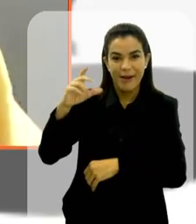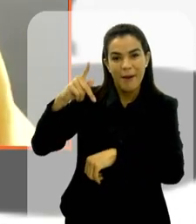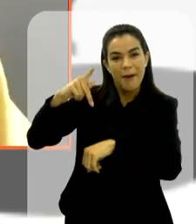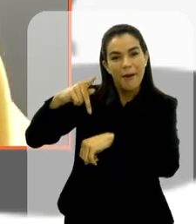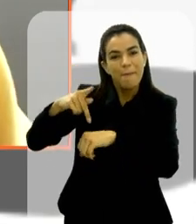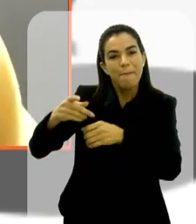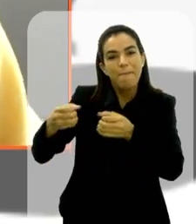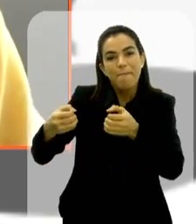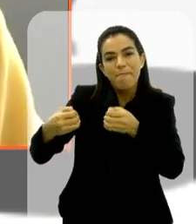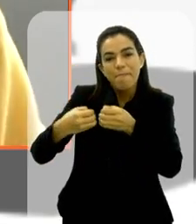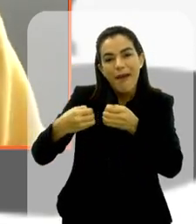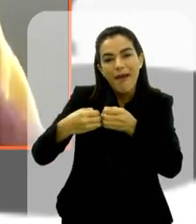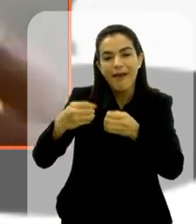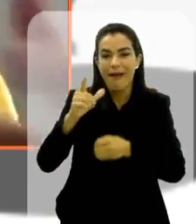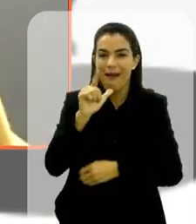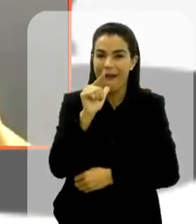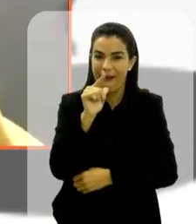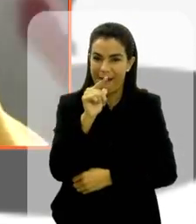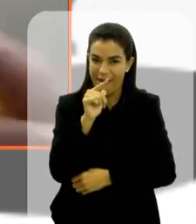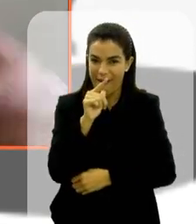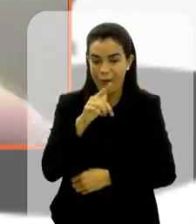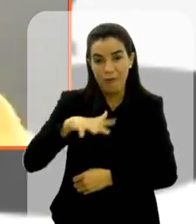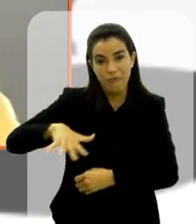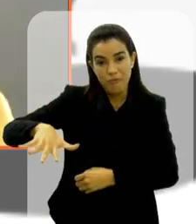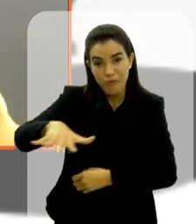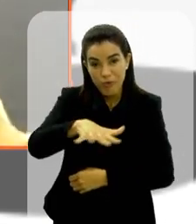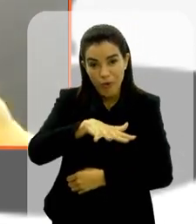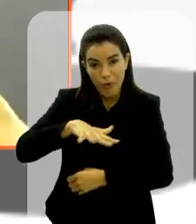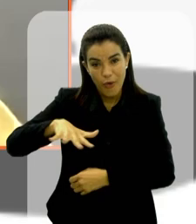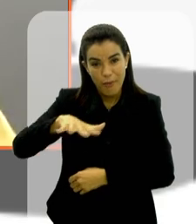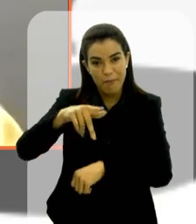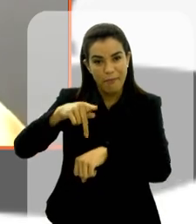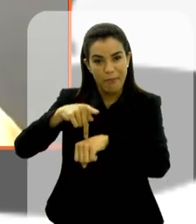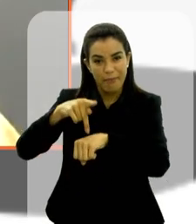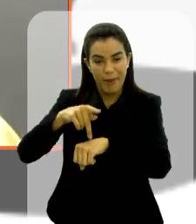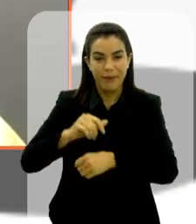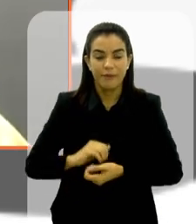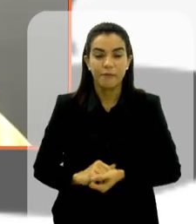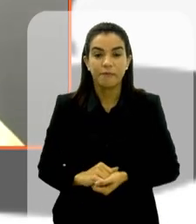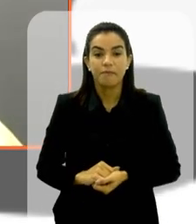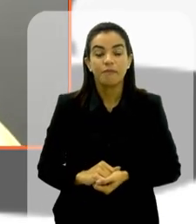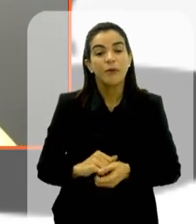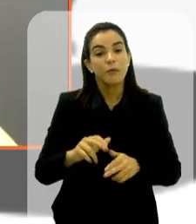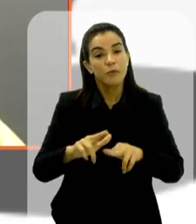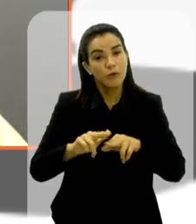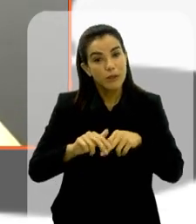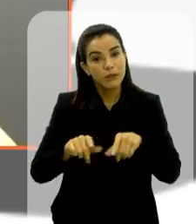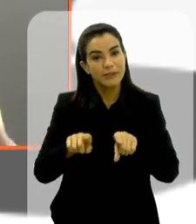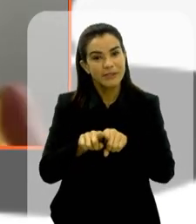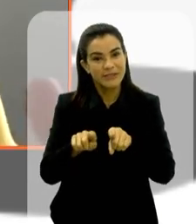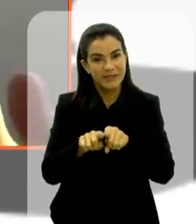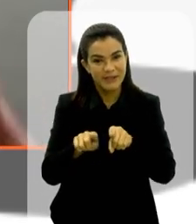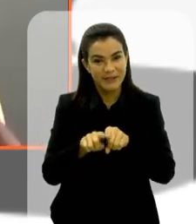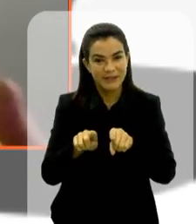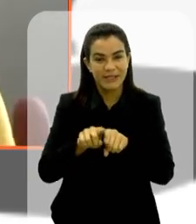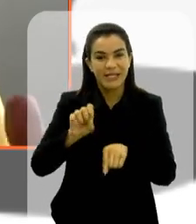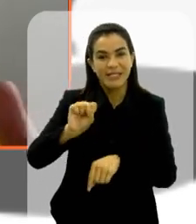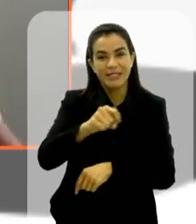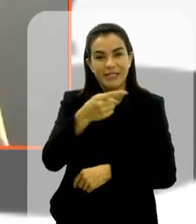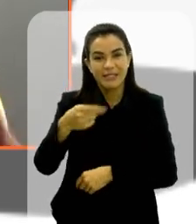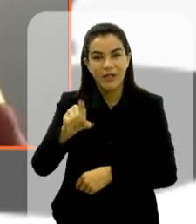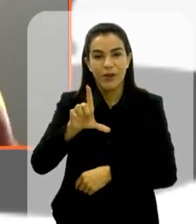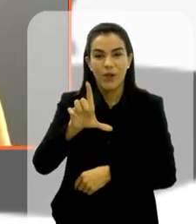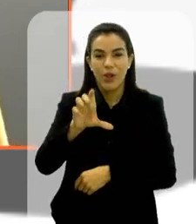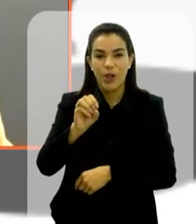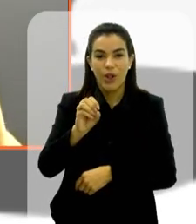água, da onde sai a água, Niterói. Então, por isso que ele é também lá na aldeia de São Lourenço, que ele construiu